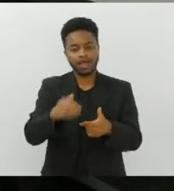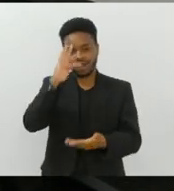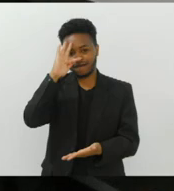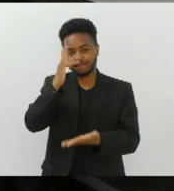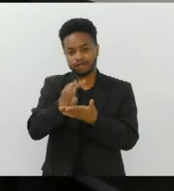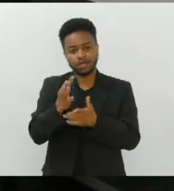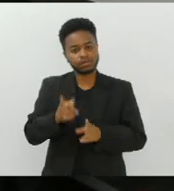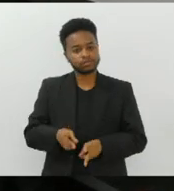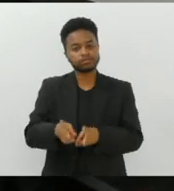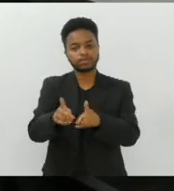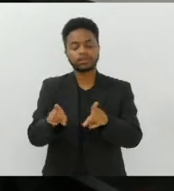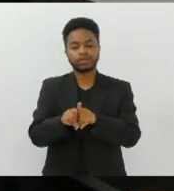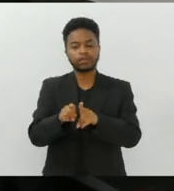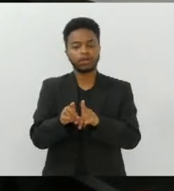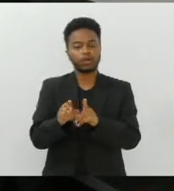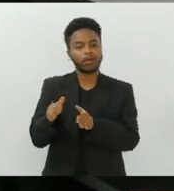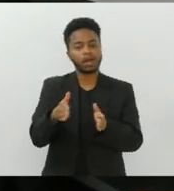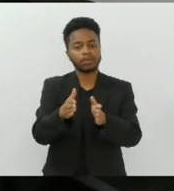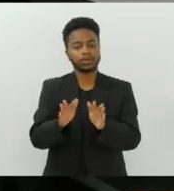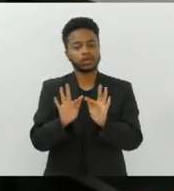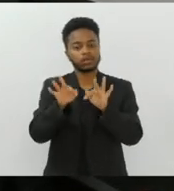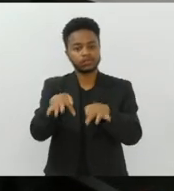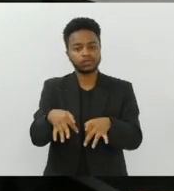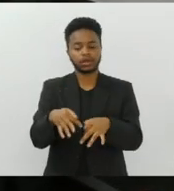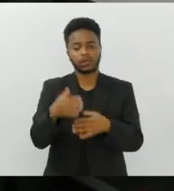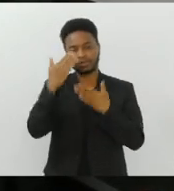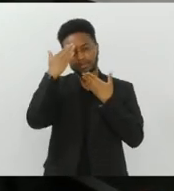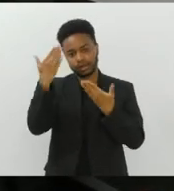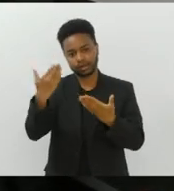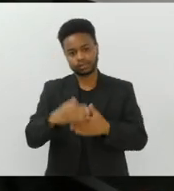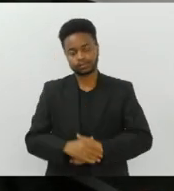fé e terminar o caminho. Muito obrigado.